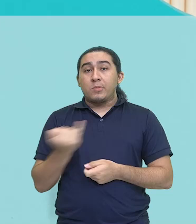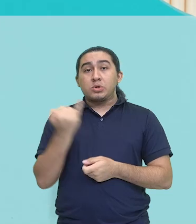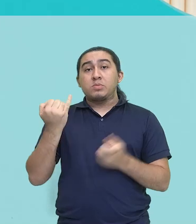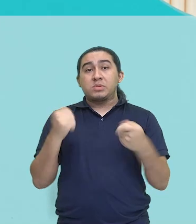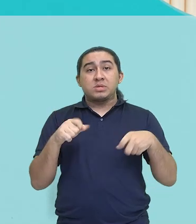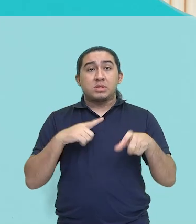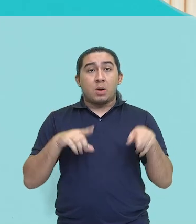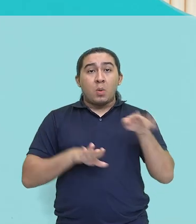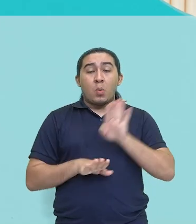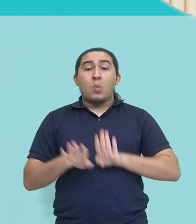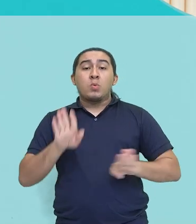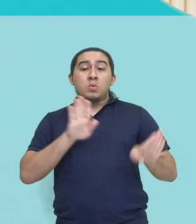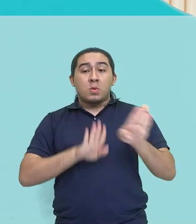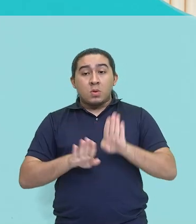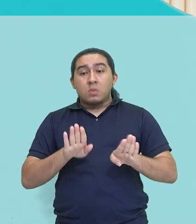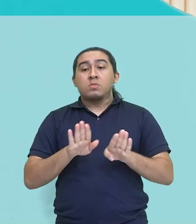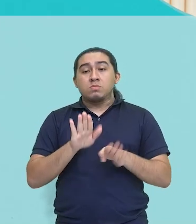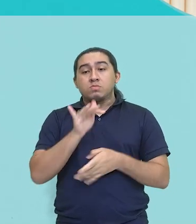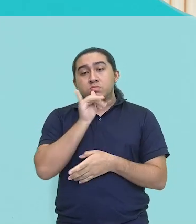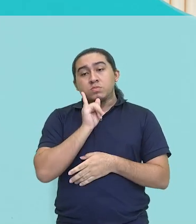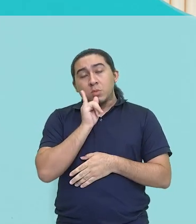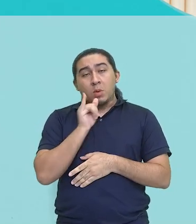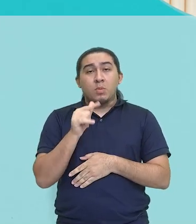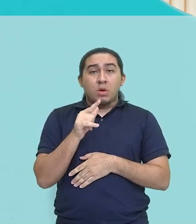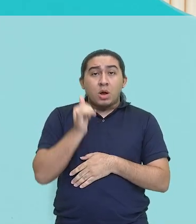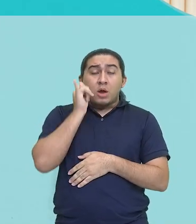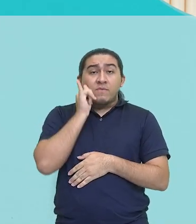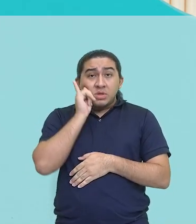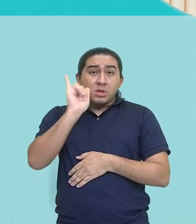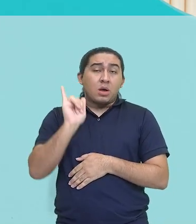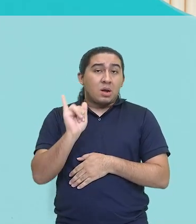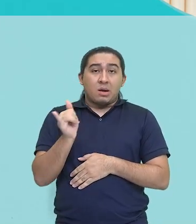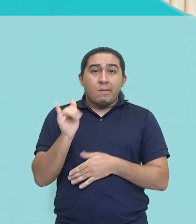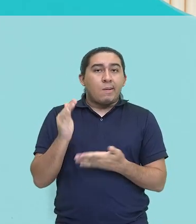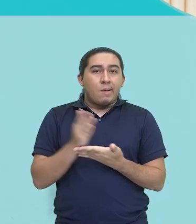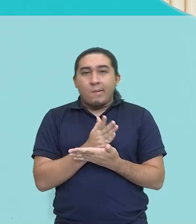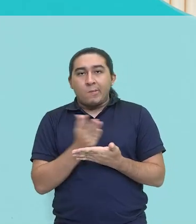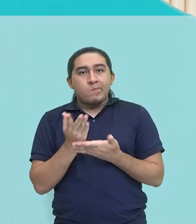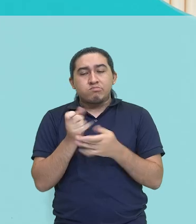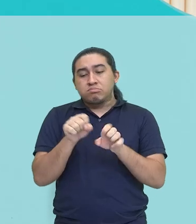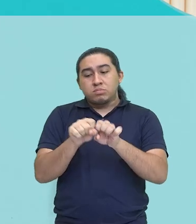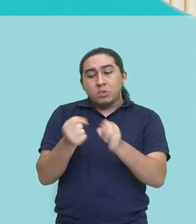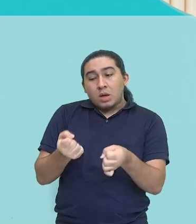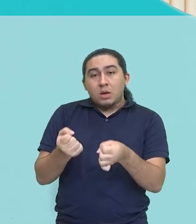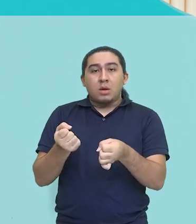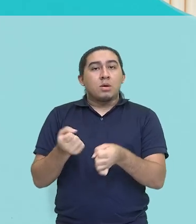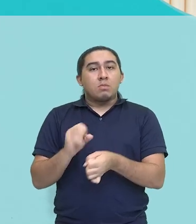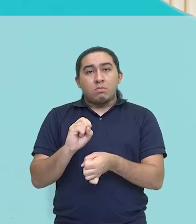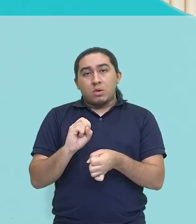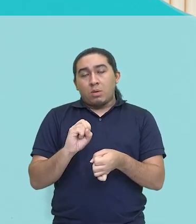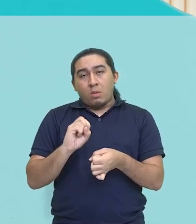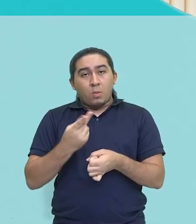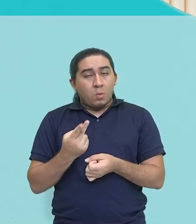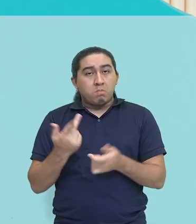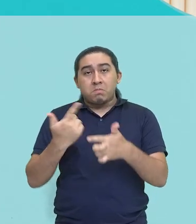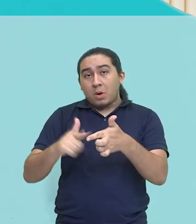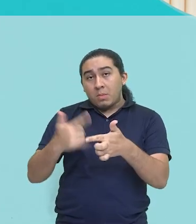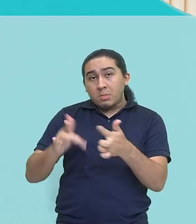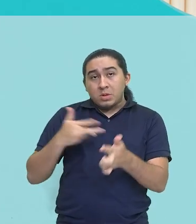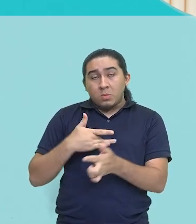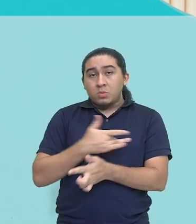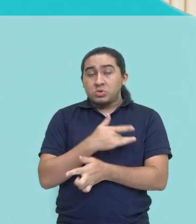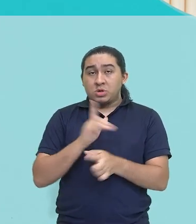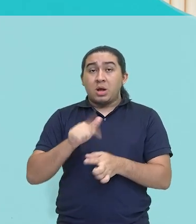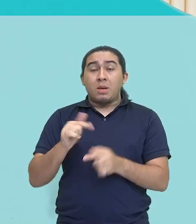ter cuidado, né, para não machucar, para não haver impacto. Então, ela protege aquela região,